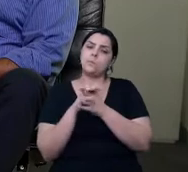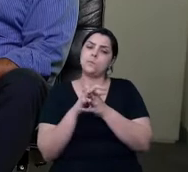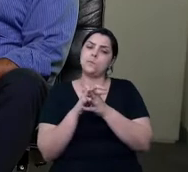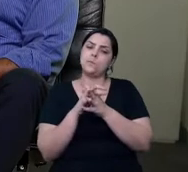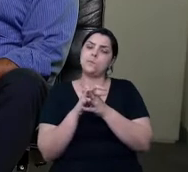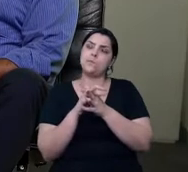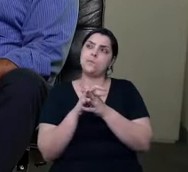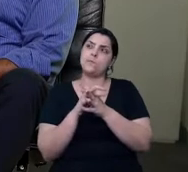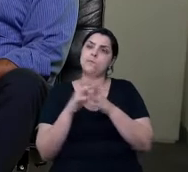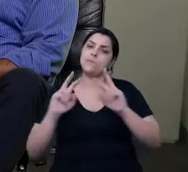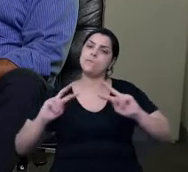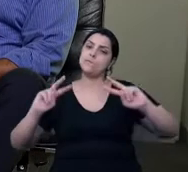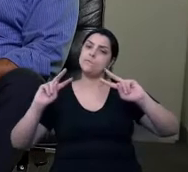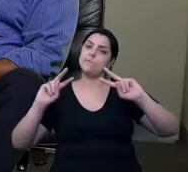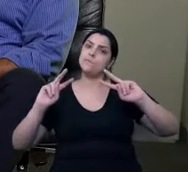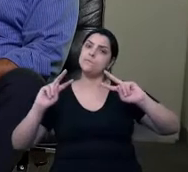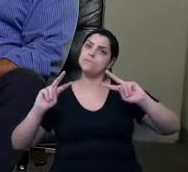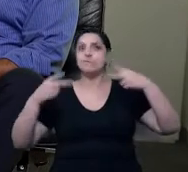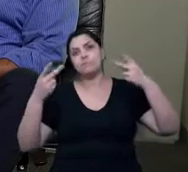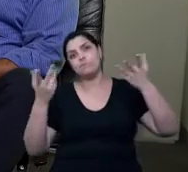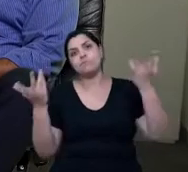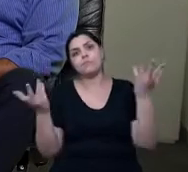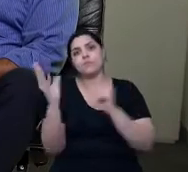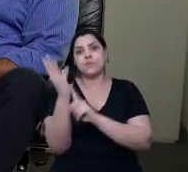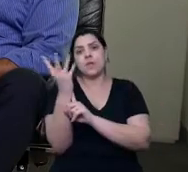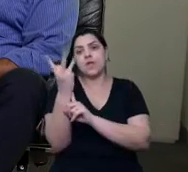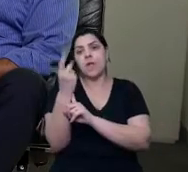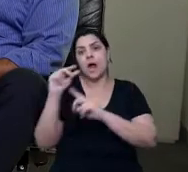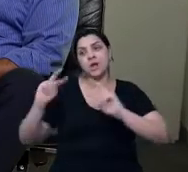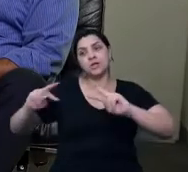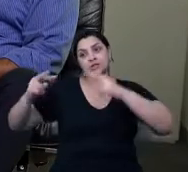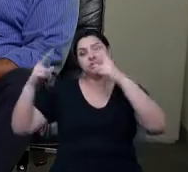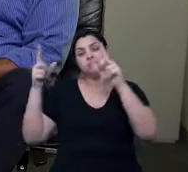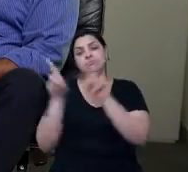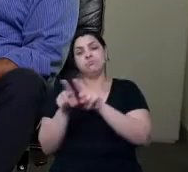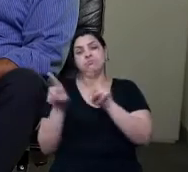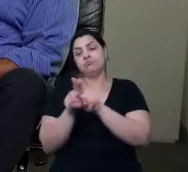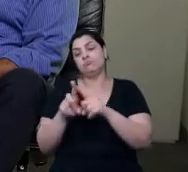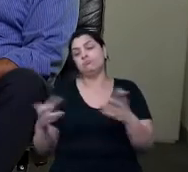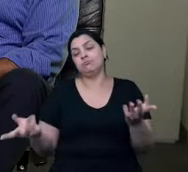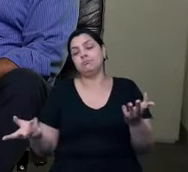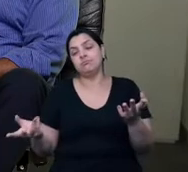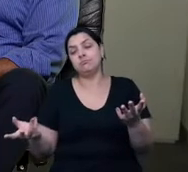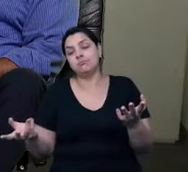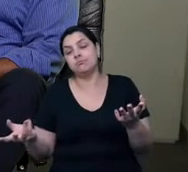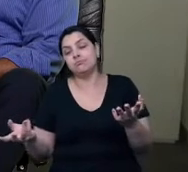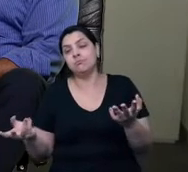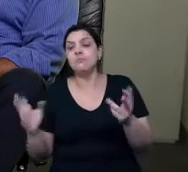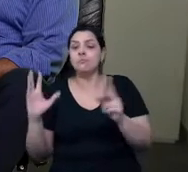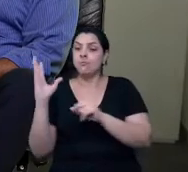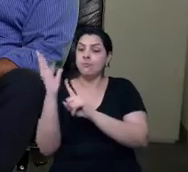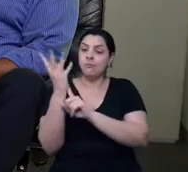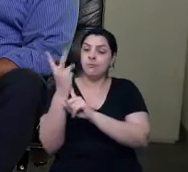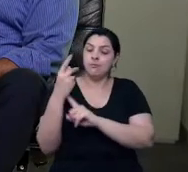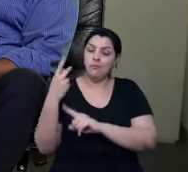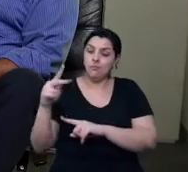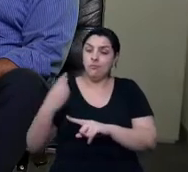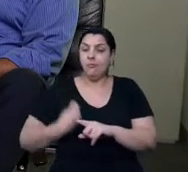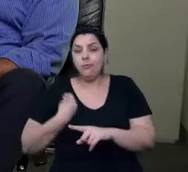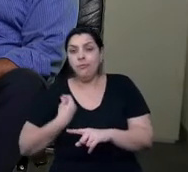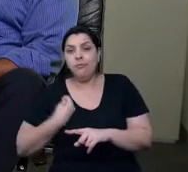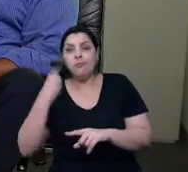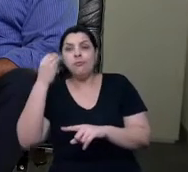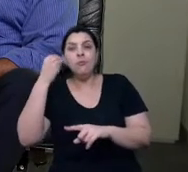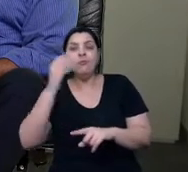carreira artística, se é que eu posso assim falar em carreira, né? Porque a arte é o meio de vida, né? De viver, de amar, de